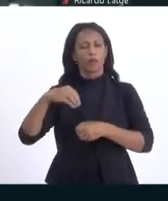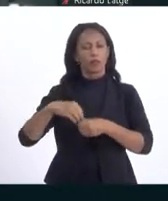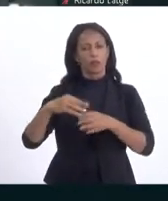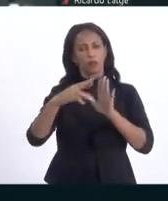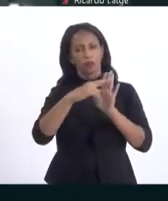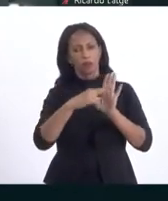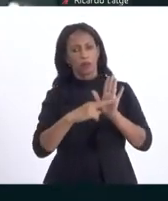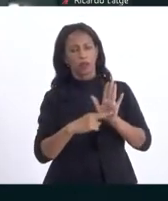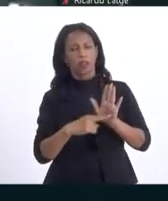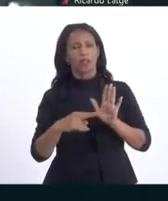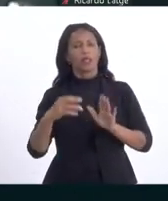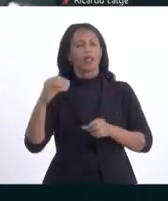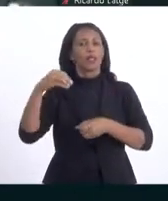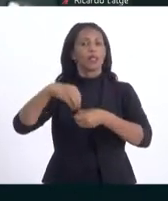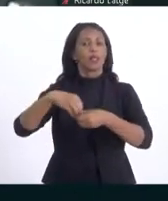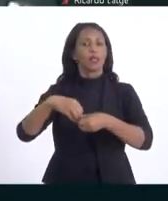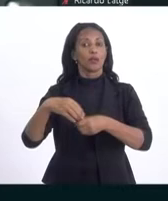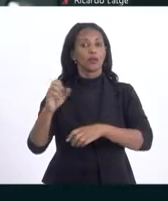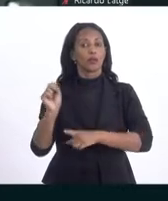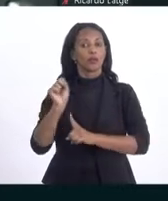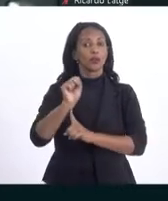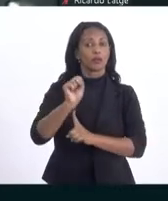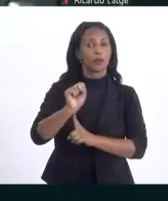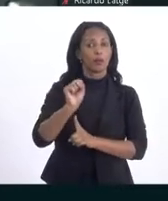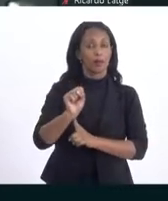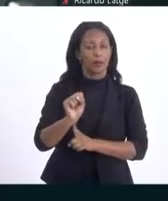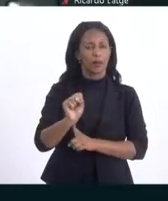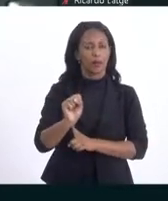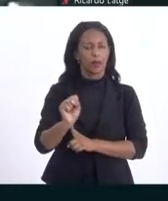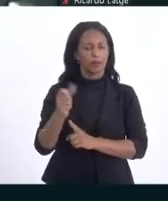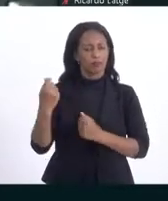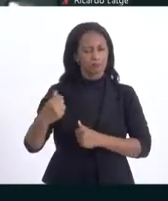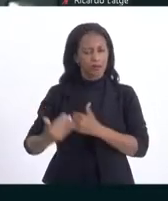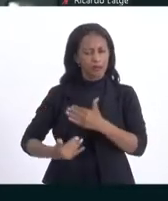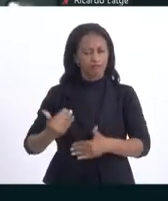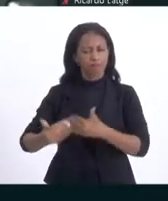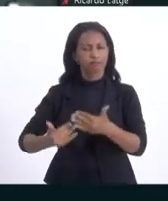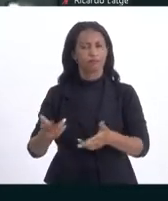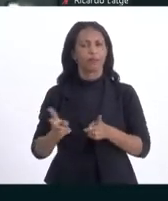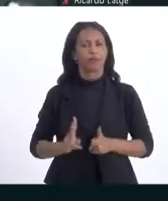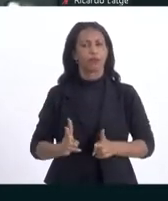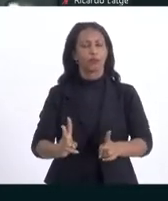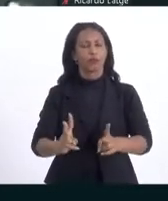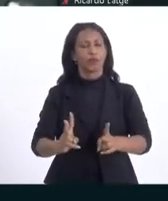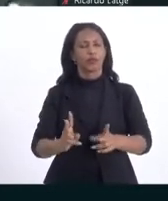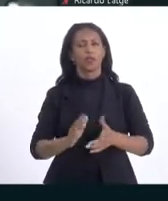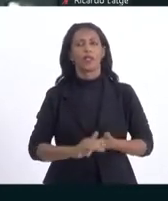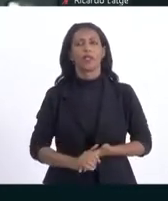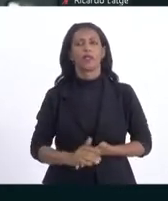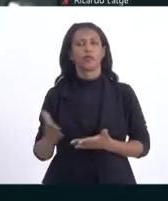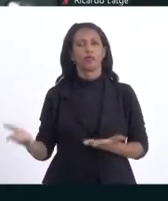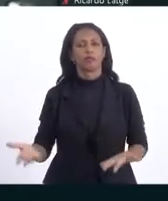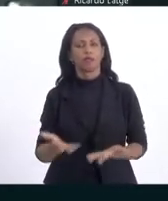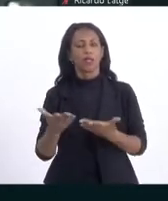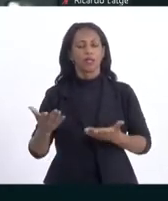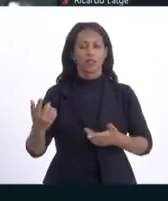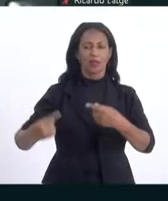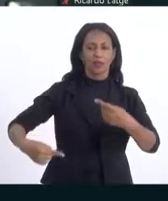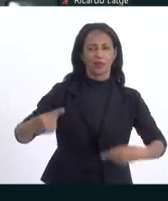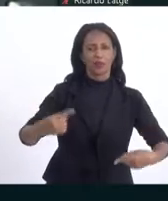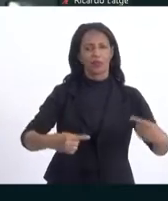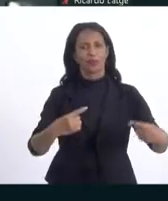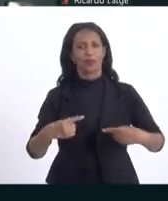do supermercado. Isso é um absurdo, né? E a gente precisa caminhar e dar continuidade a esse processo de